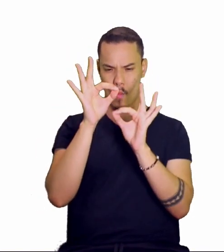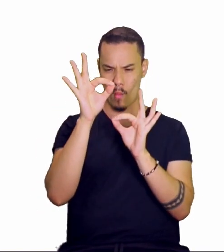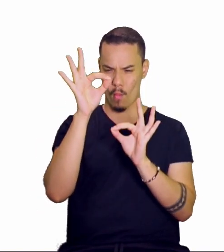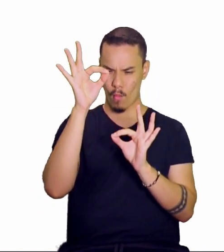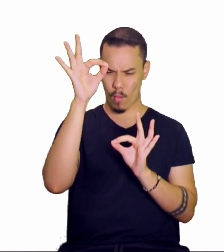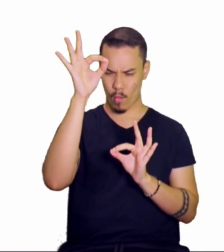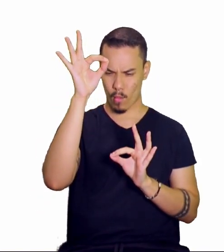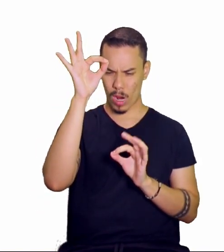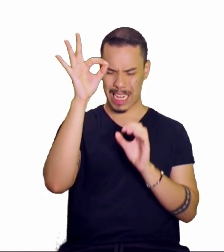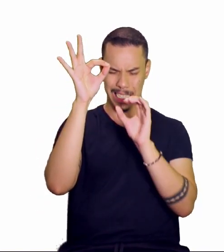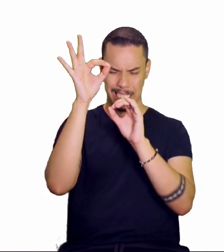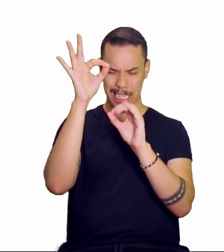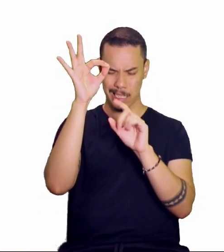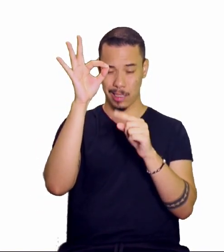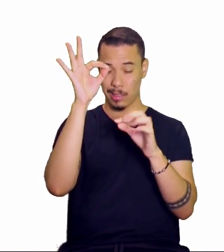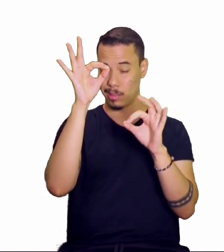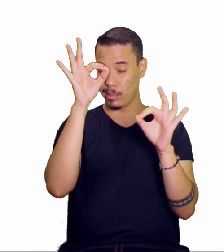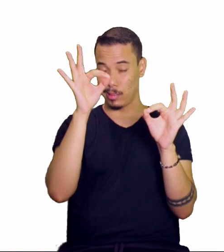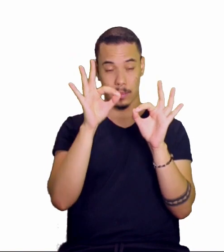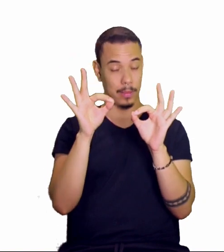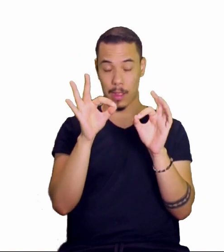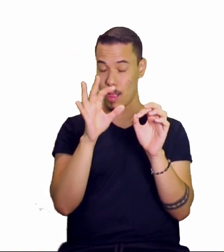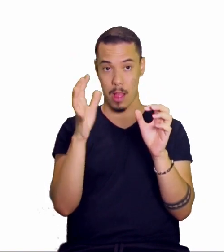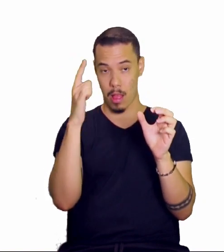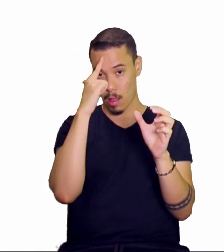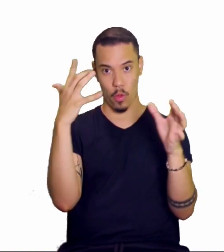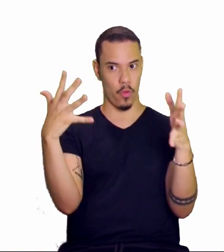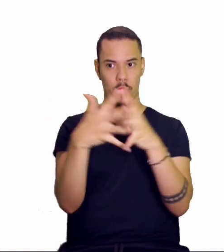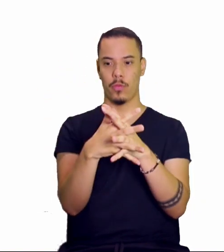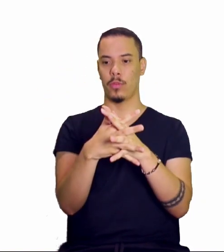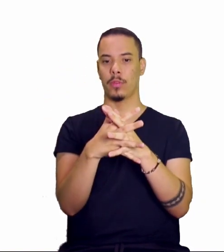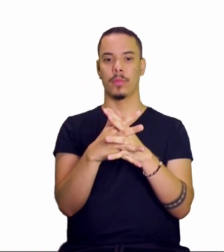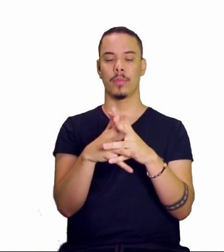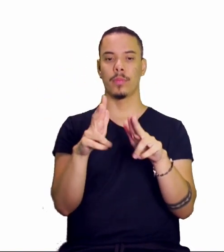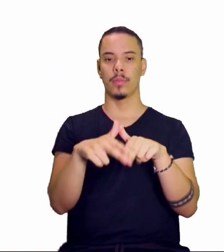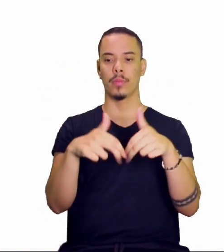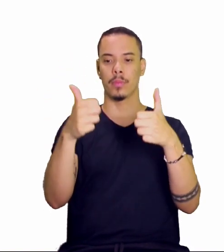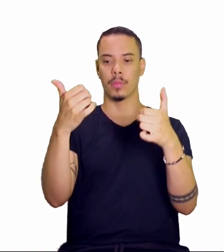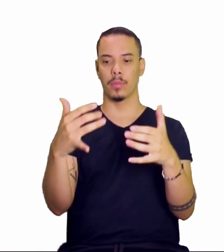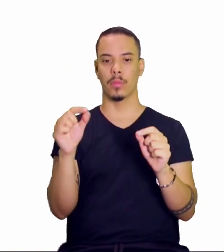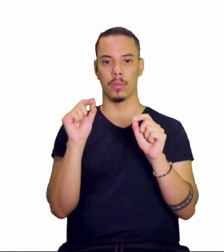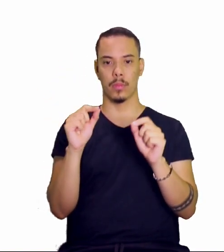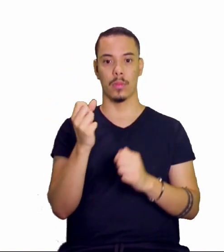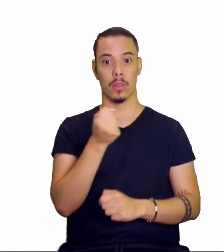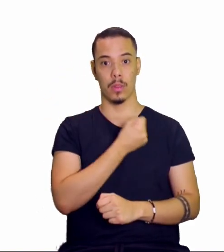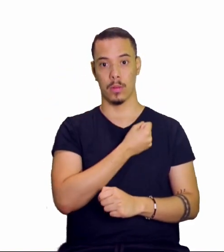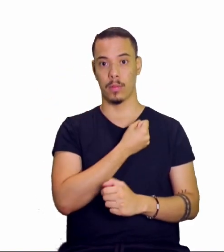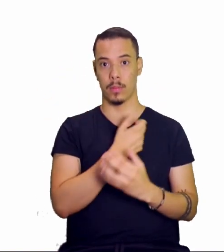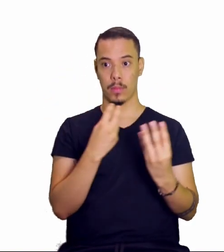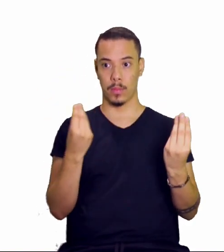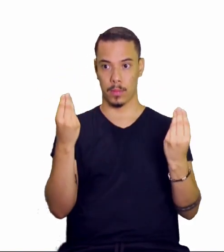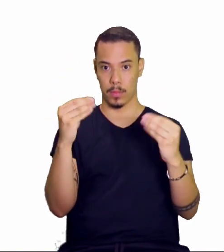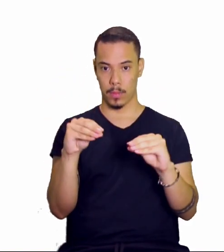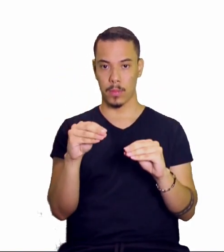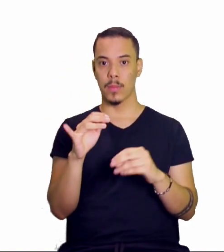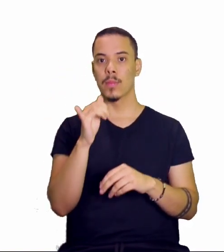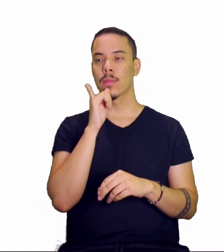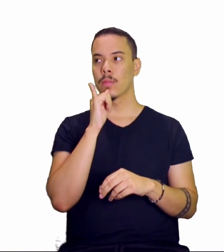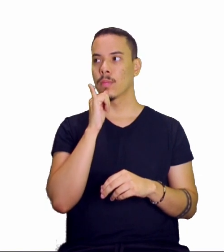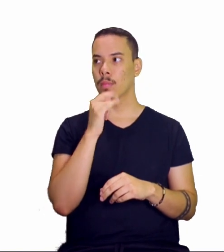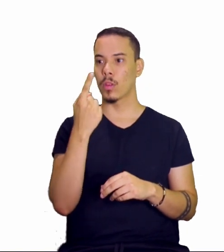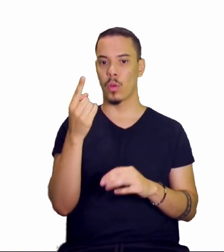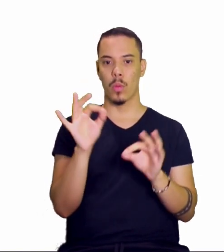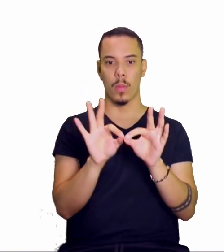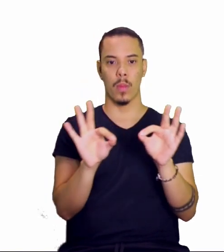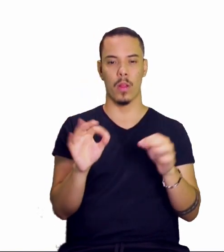metro, é 0,0000, aí você se perde. Aí a gente entra com o quê, professor? Com número, né? Então, você pega um metro ali,